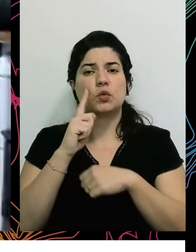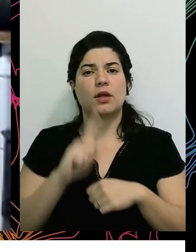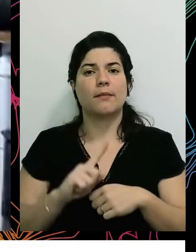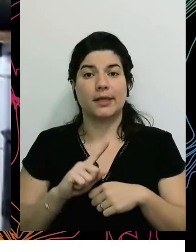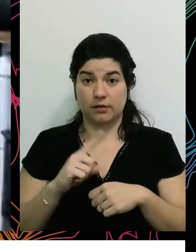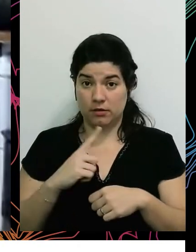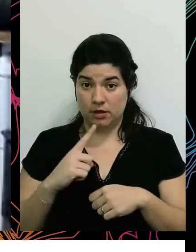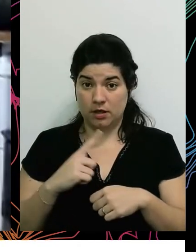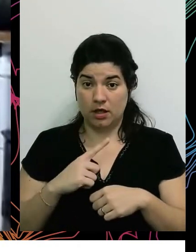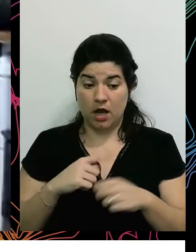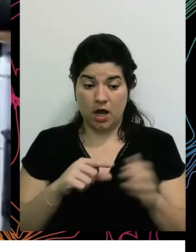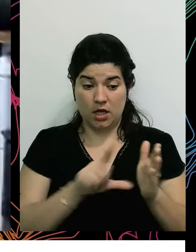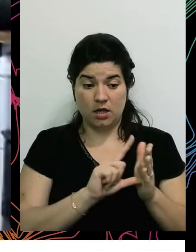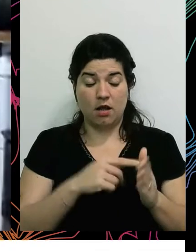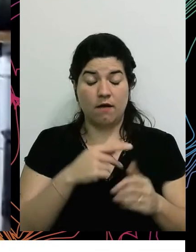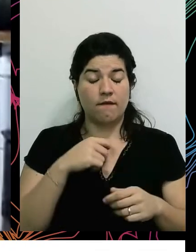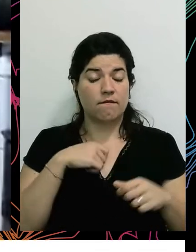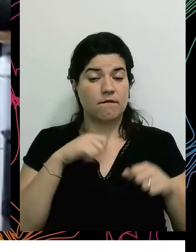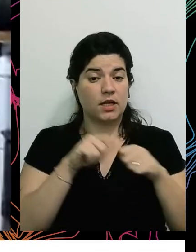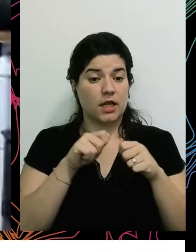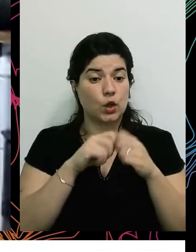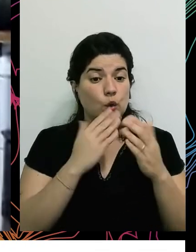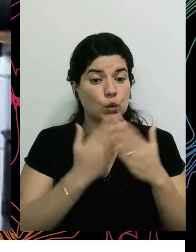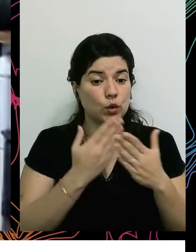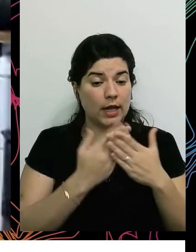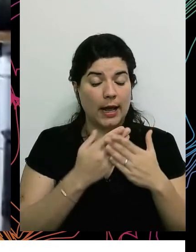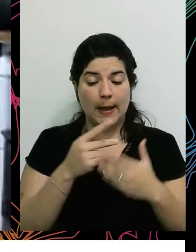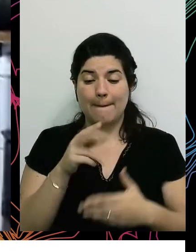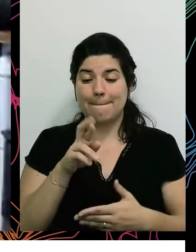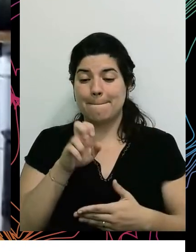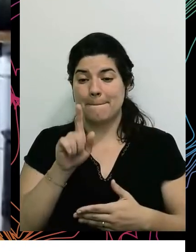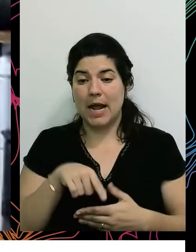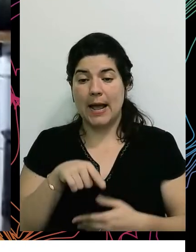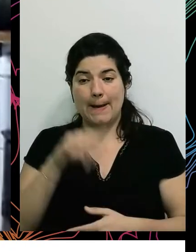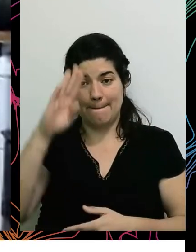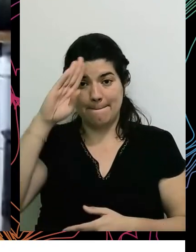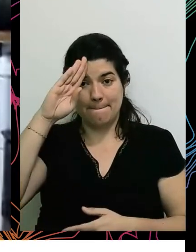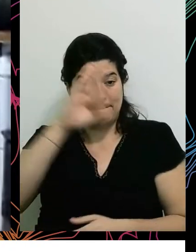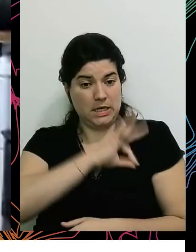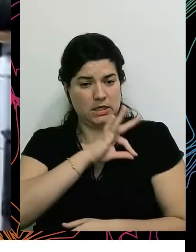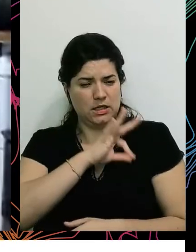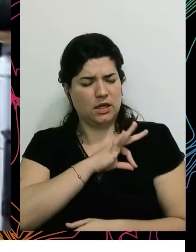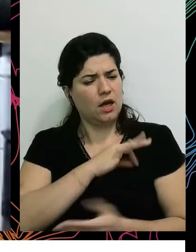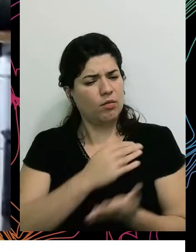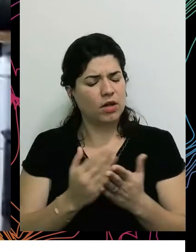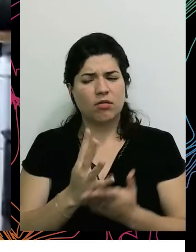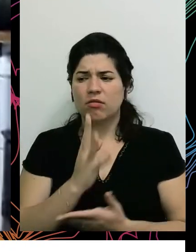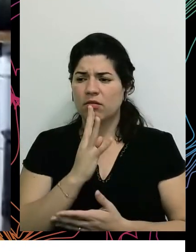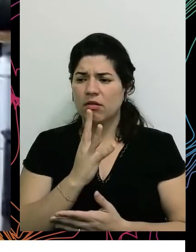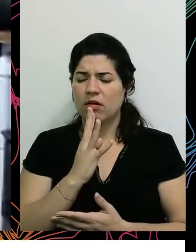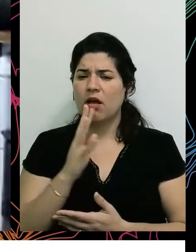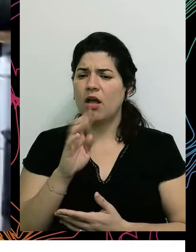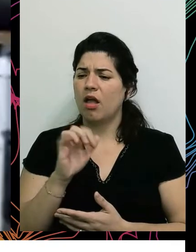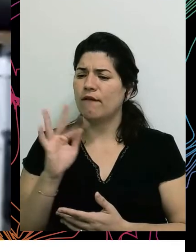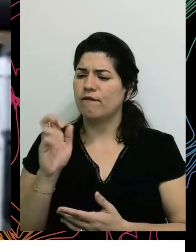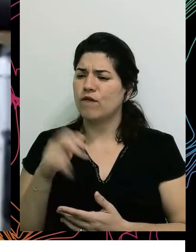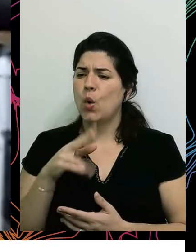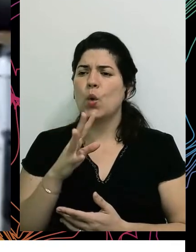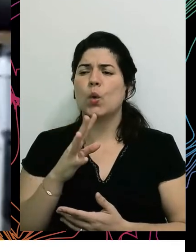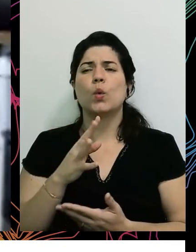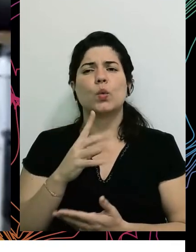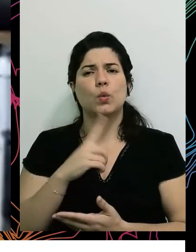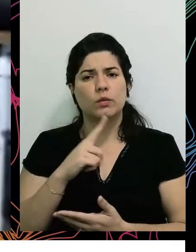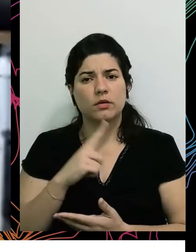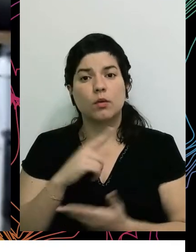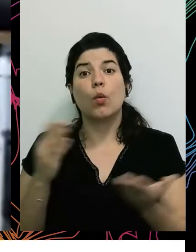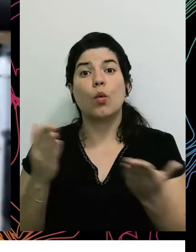pré-militar, aí começou a descobrir que EFON existia, né? Então, e nos dias de hoje, eu vejo